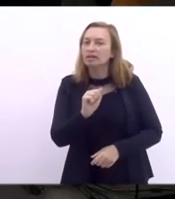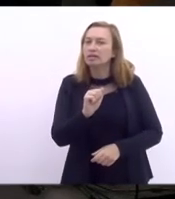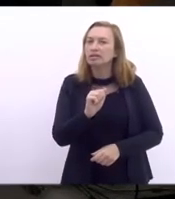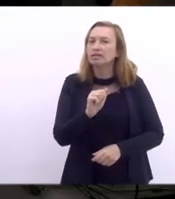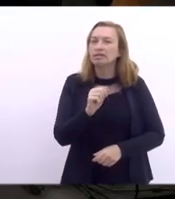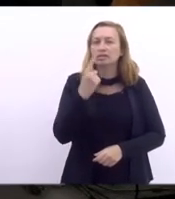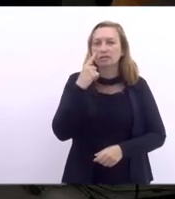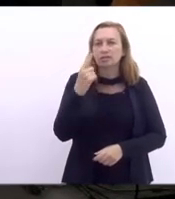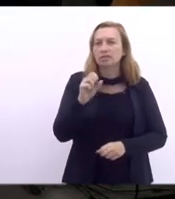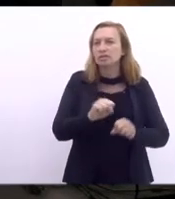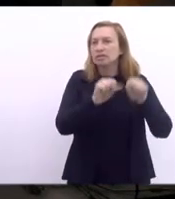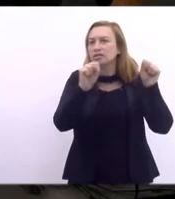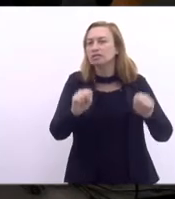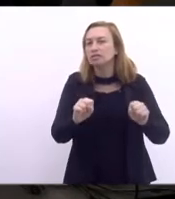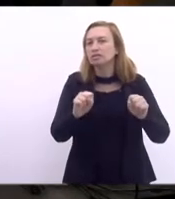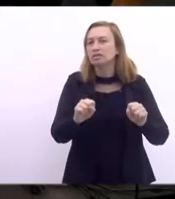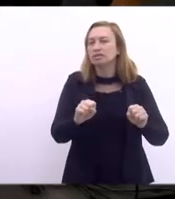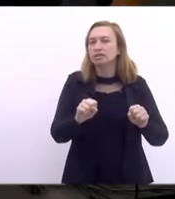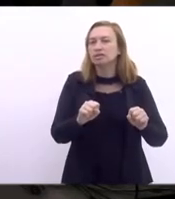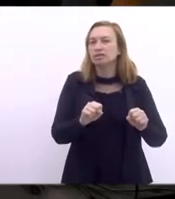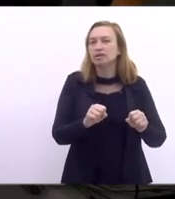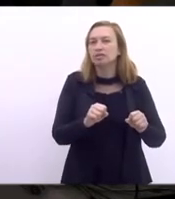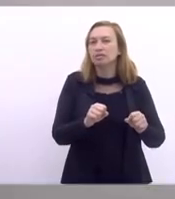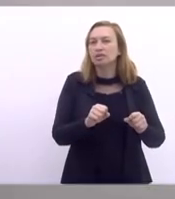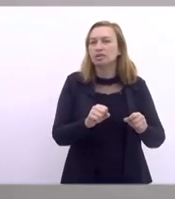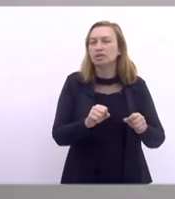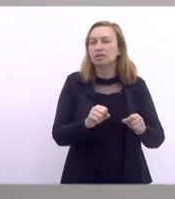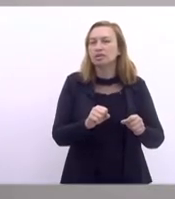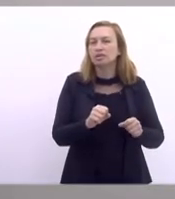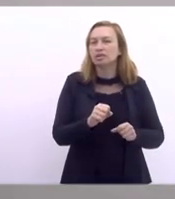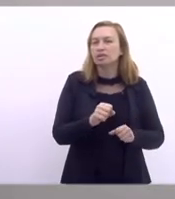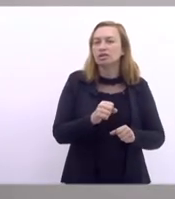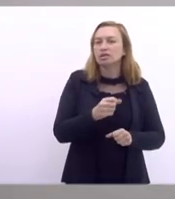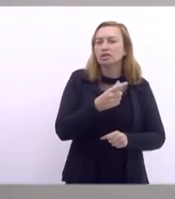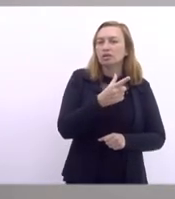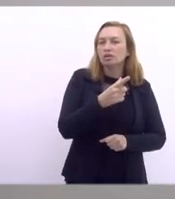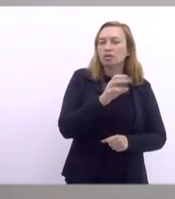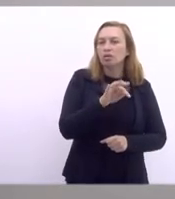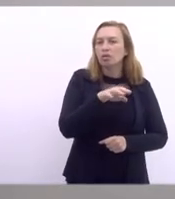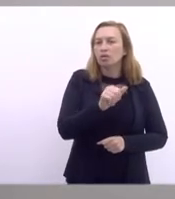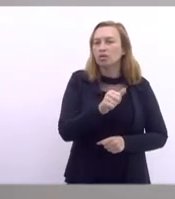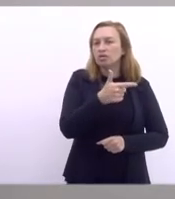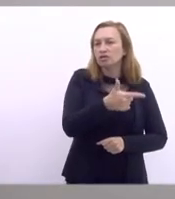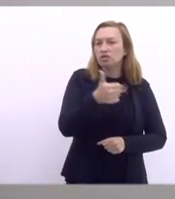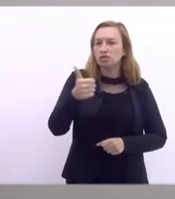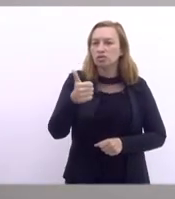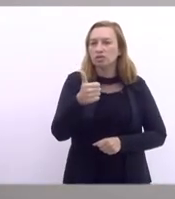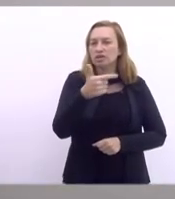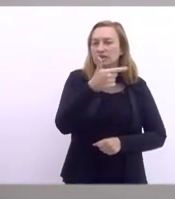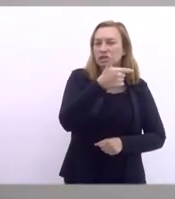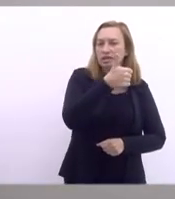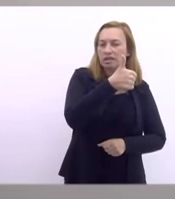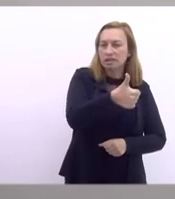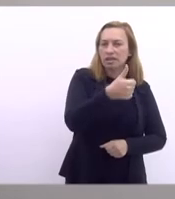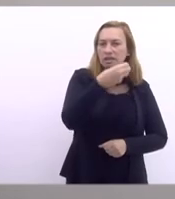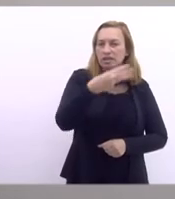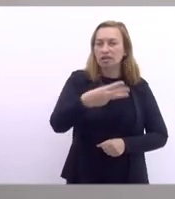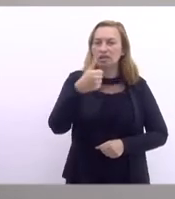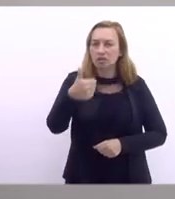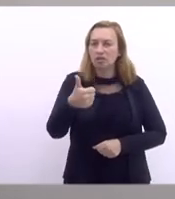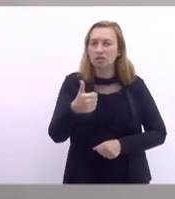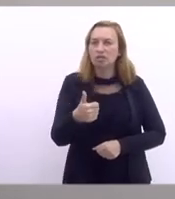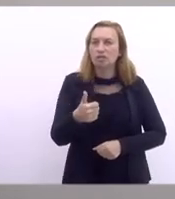a prestação de contas de 21 as páginas 131 diz o